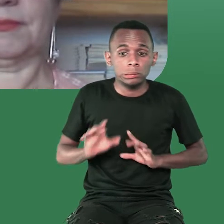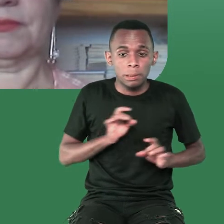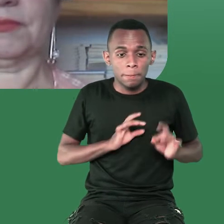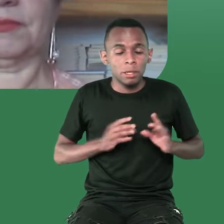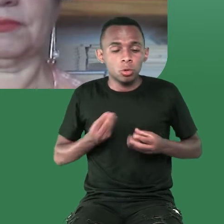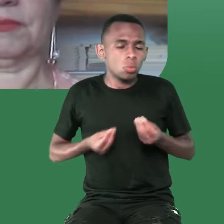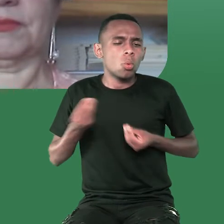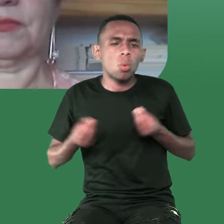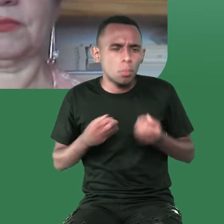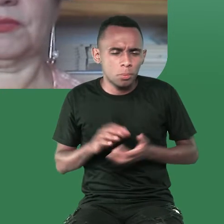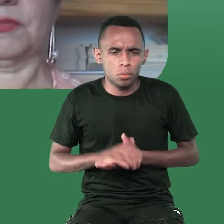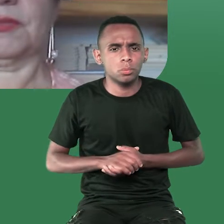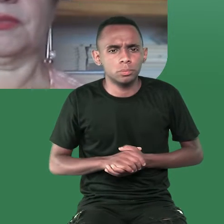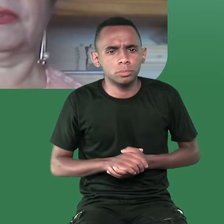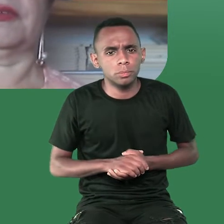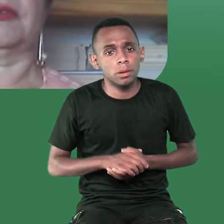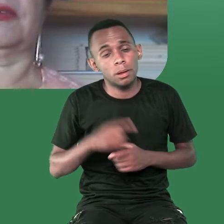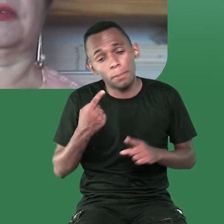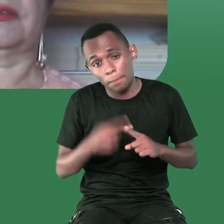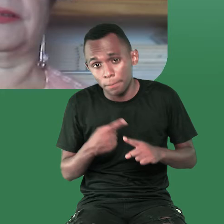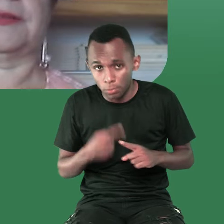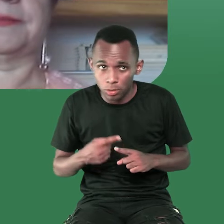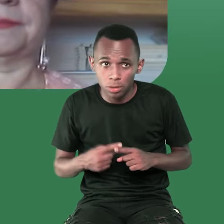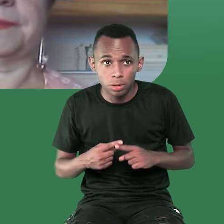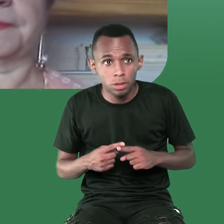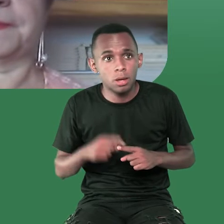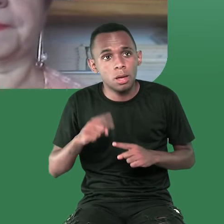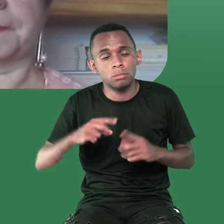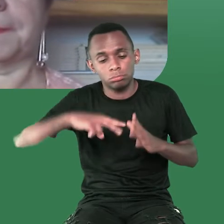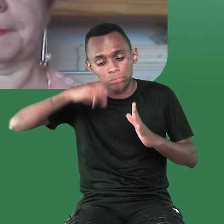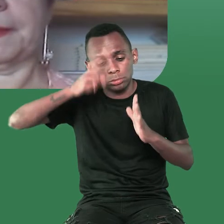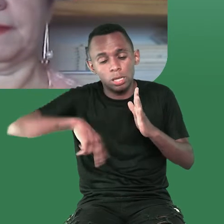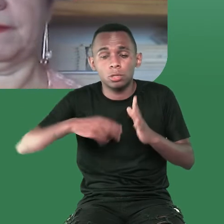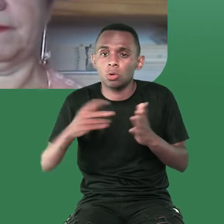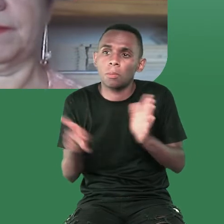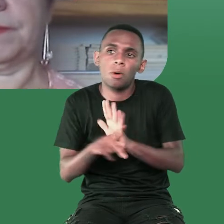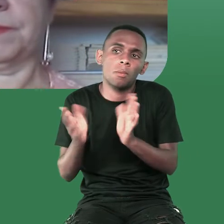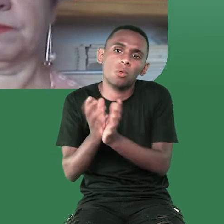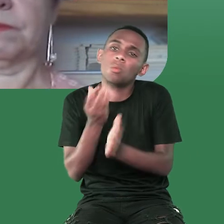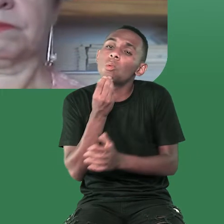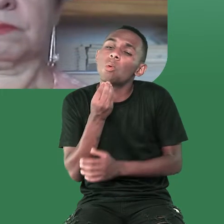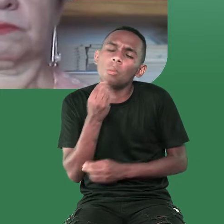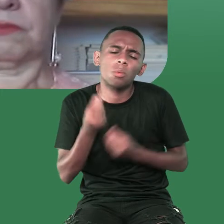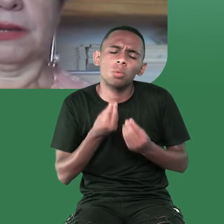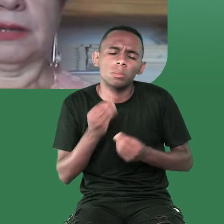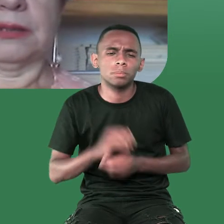maior por serem leitores masculinos?